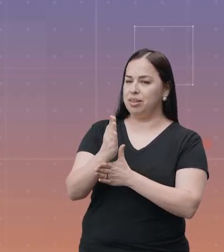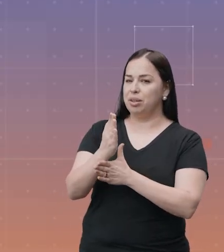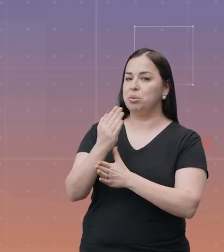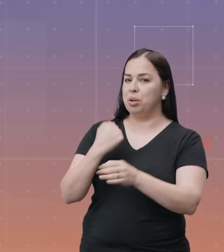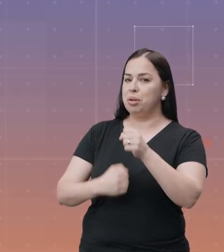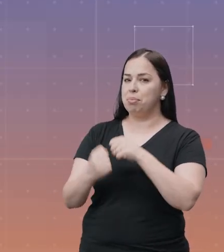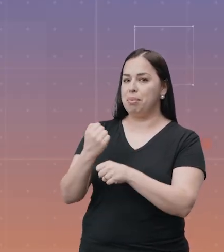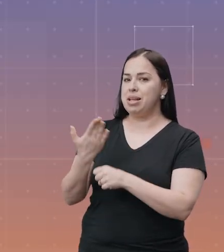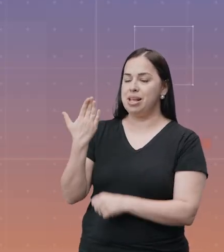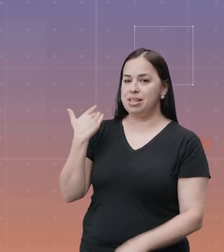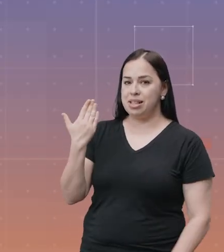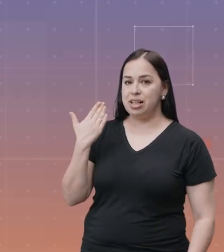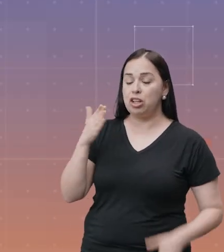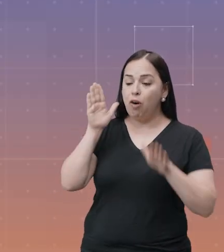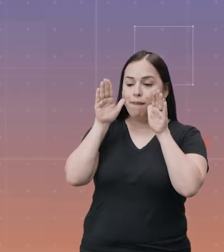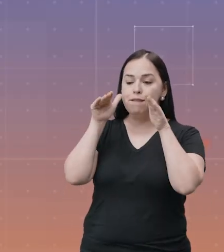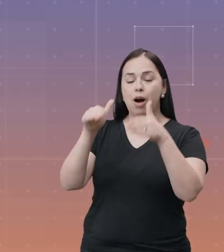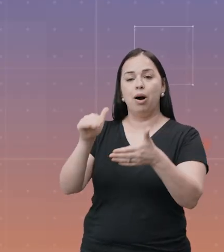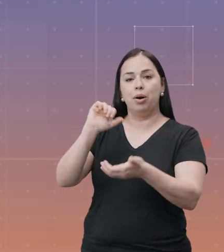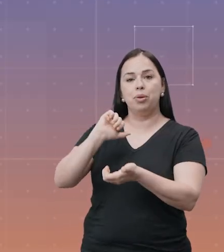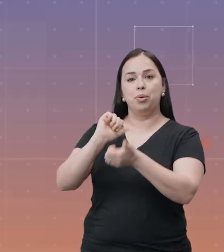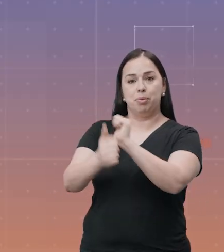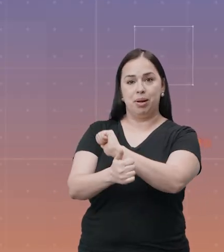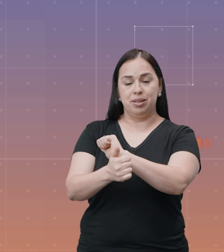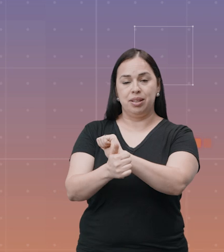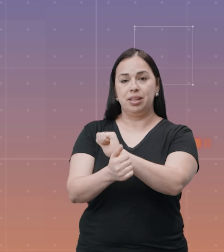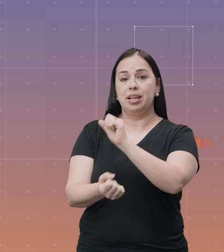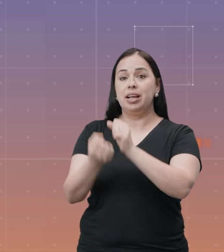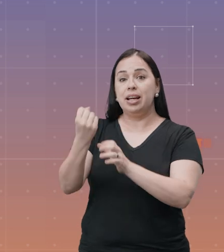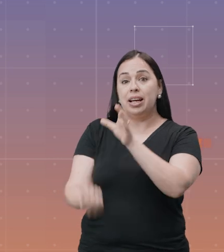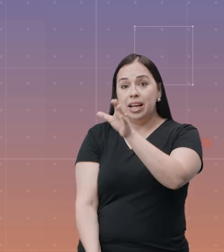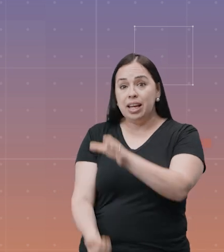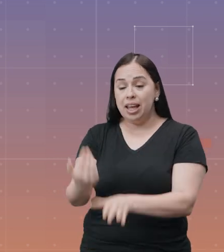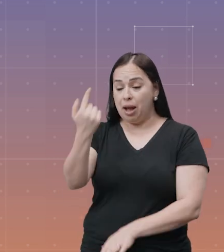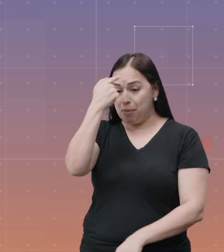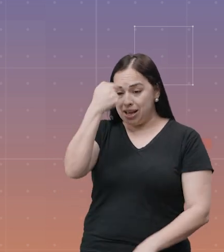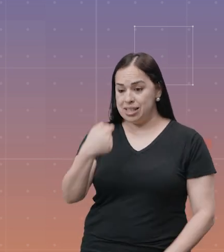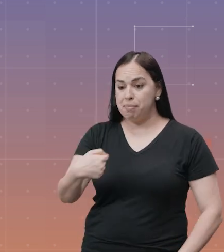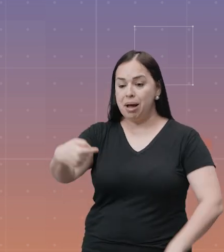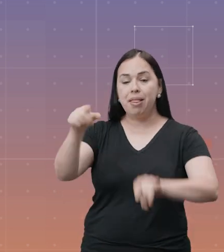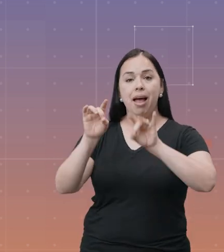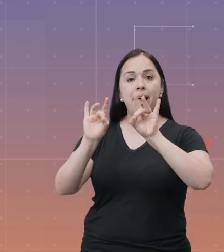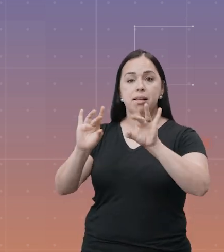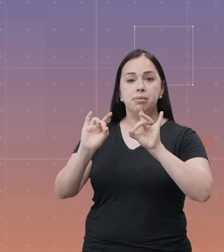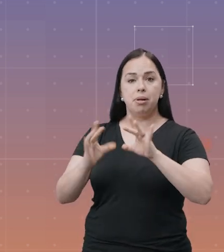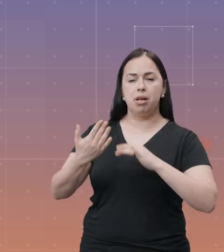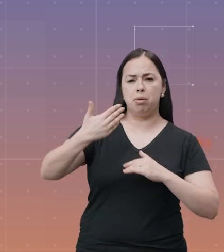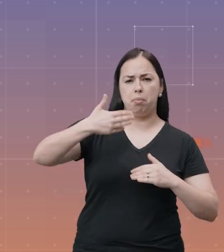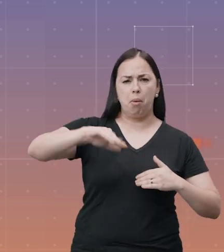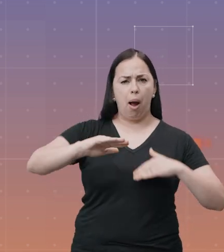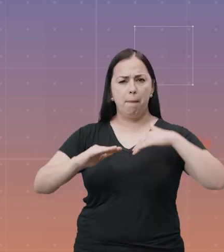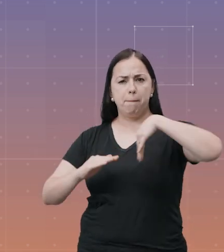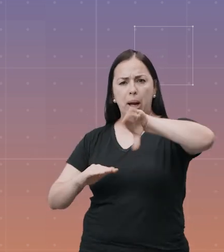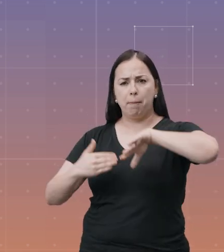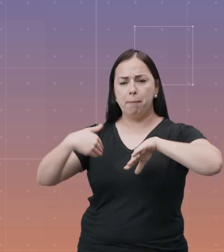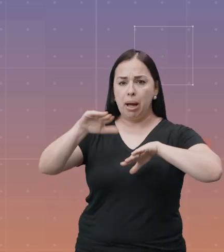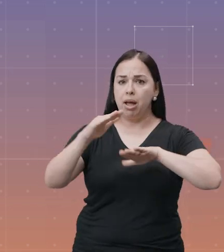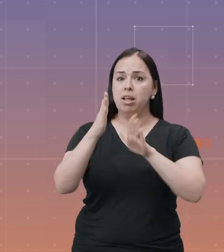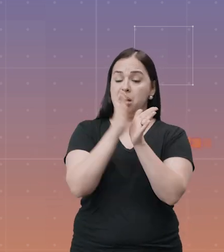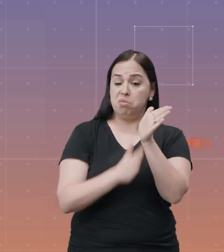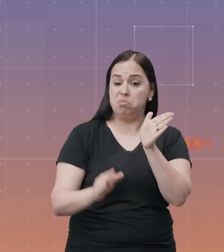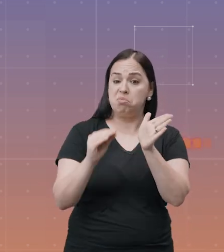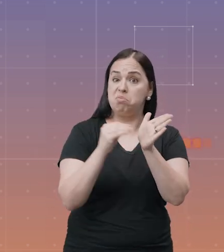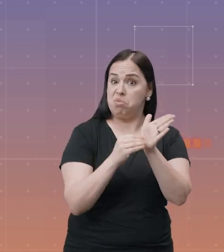Câmara em 2024, esse voltado para o esporte, institui na cidade a Semana da Maratona de Artes Marciais